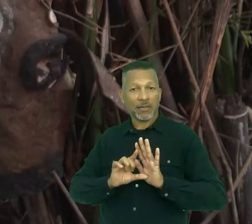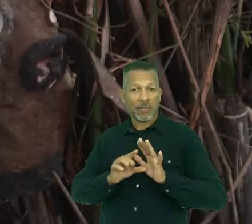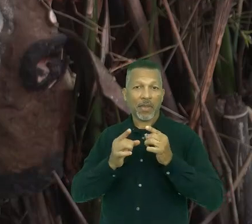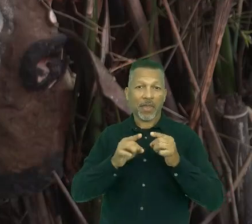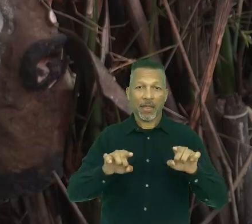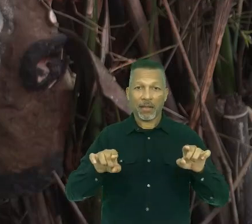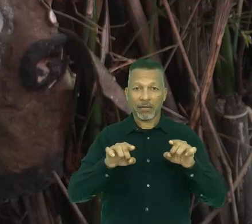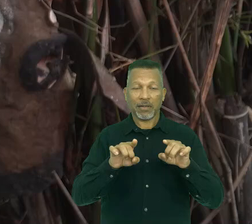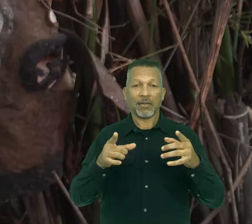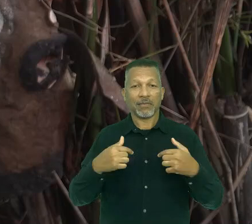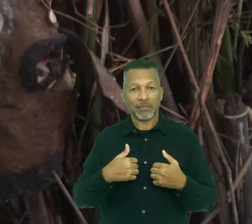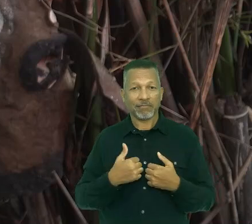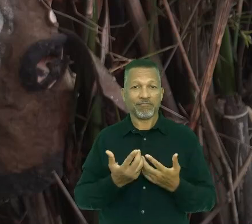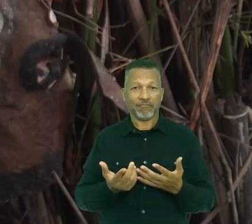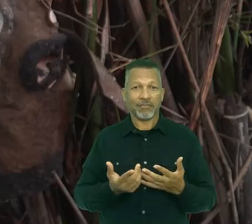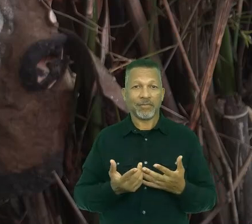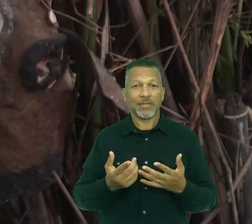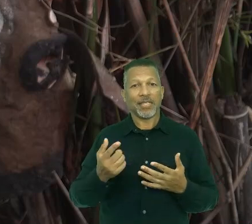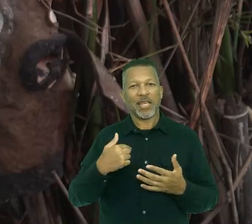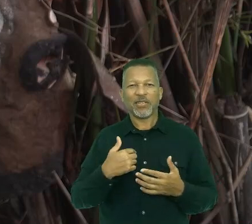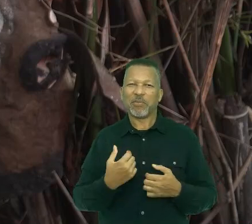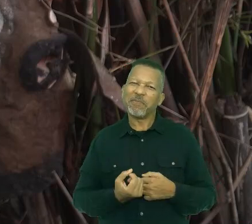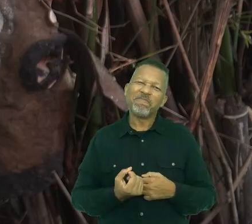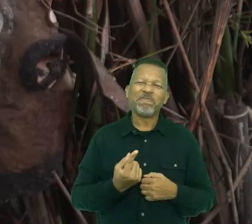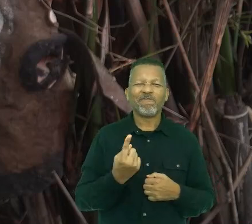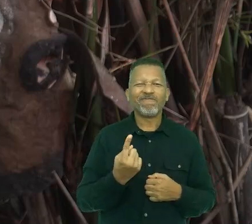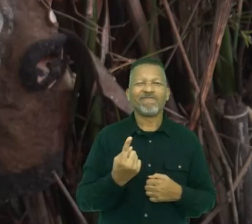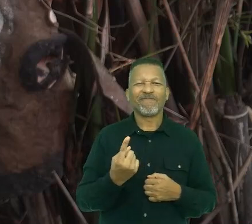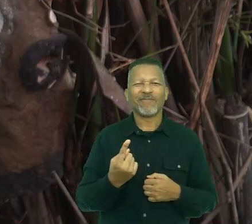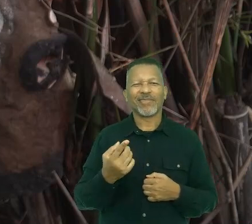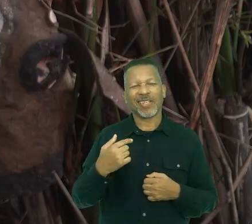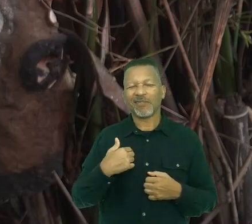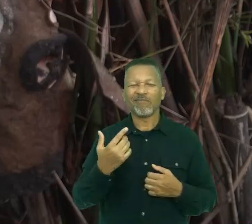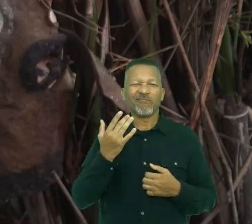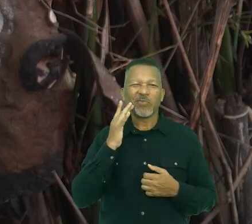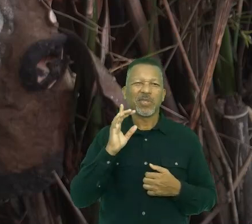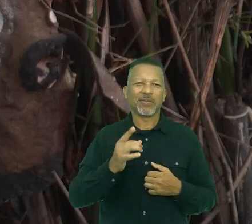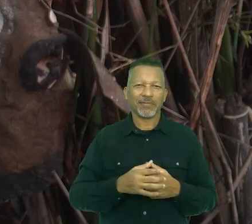e eu estou muito bem esquisito nisso aí já.